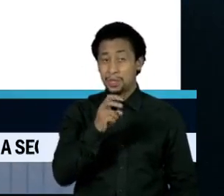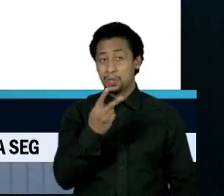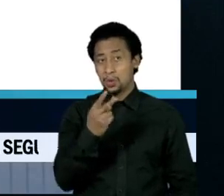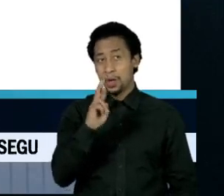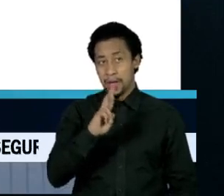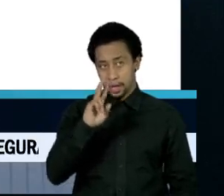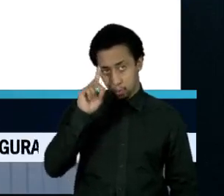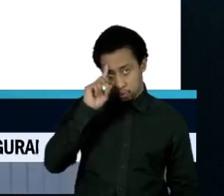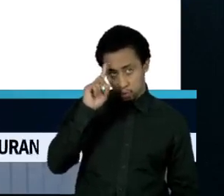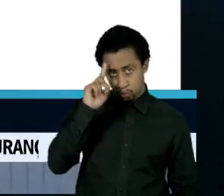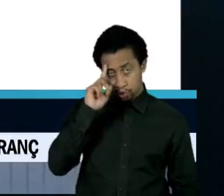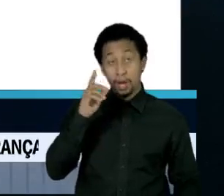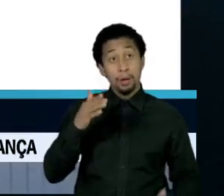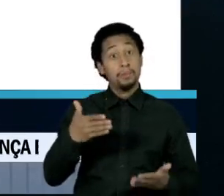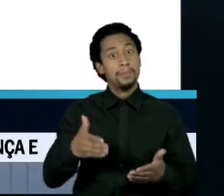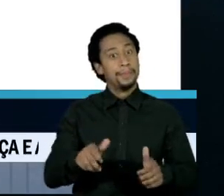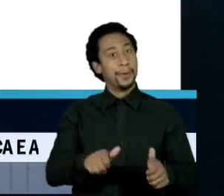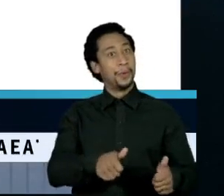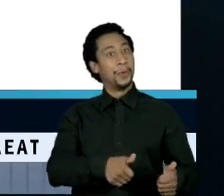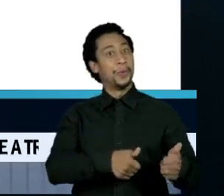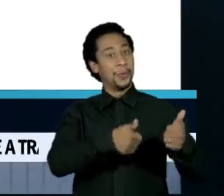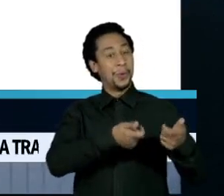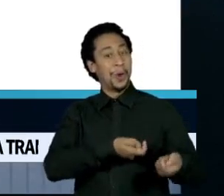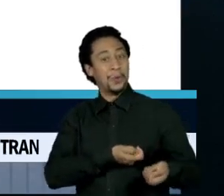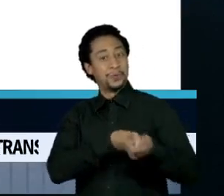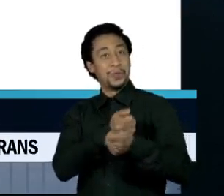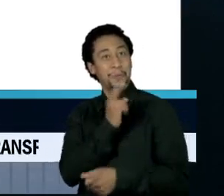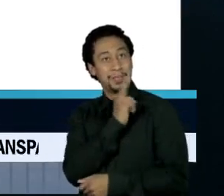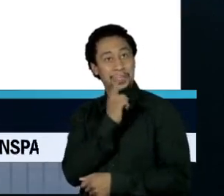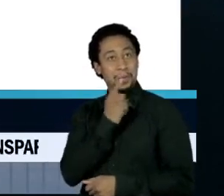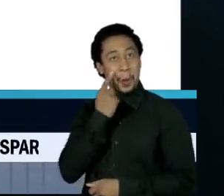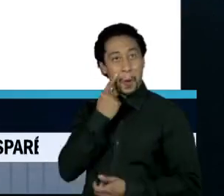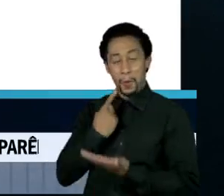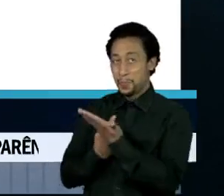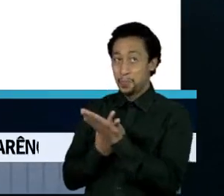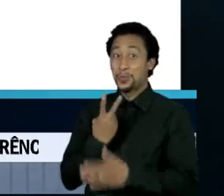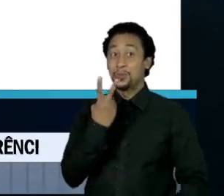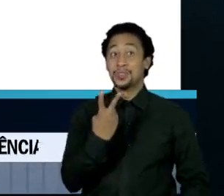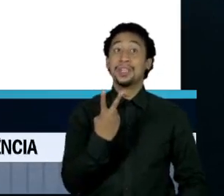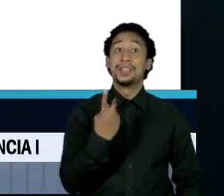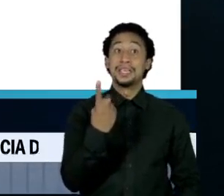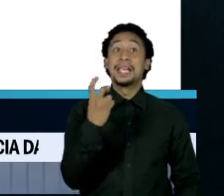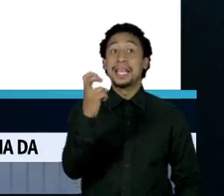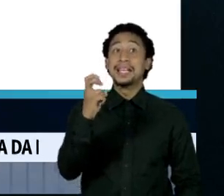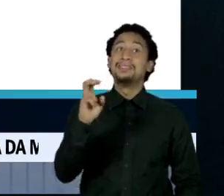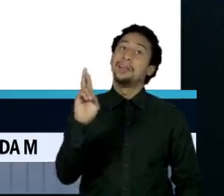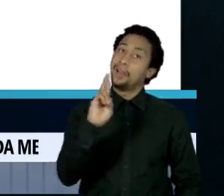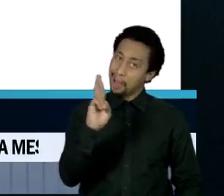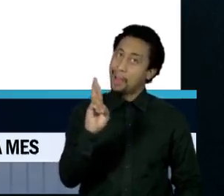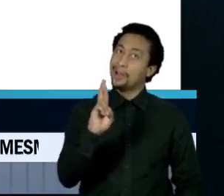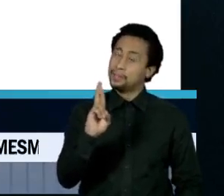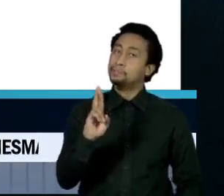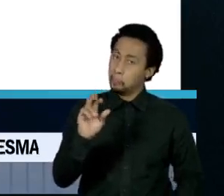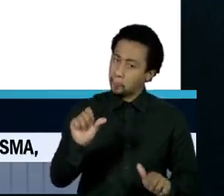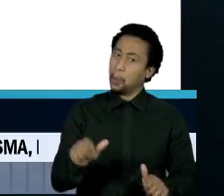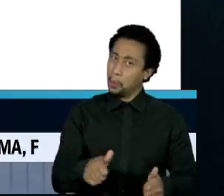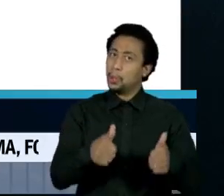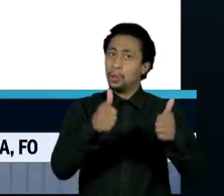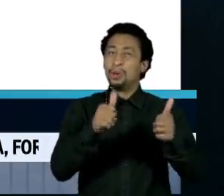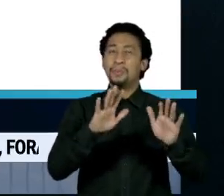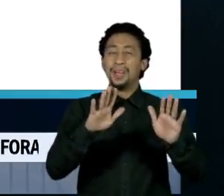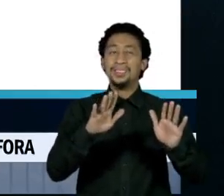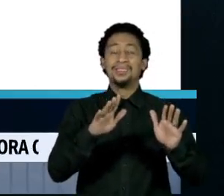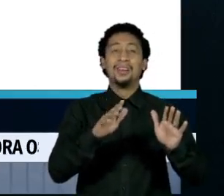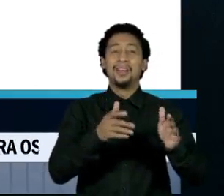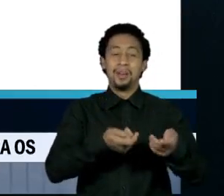52,00. Na fase mais generosa do auxílio emergencial, chegou a R$ 215,00. Com a suspensão definitiva do programa, o fim